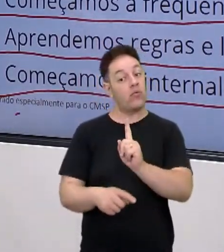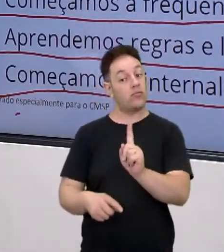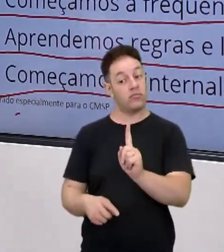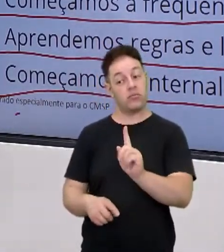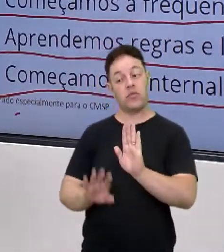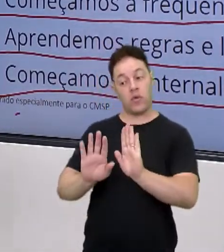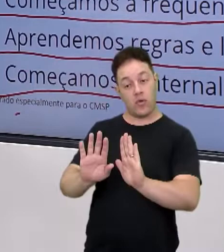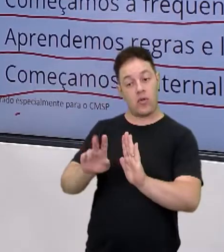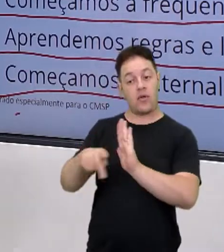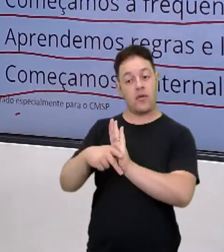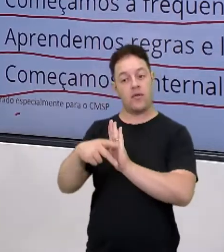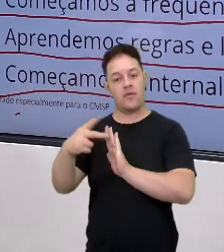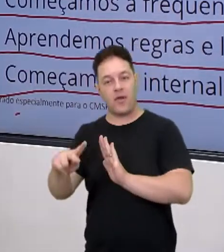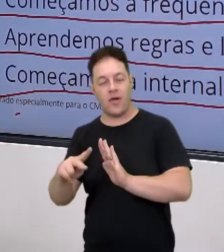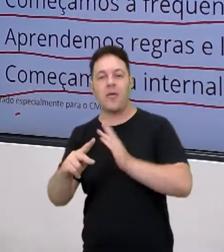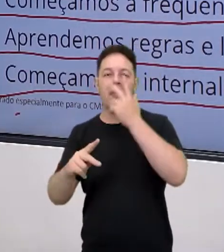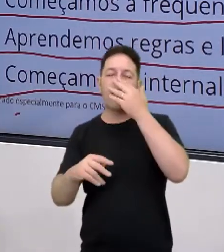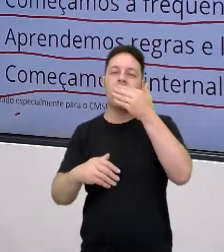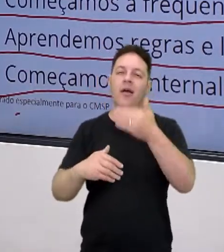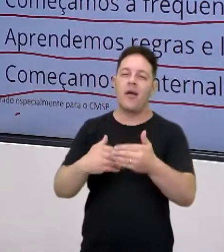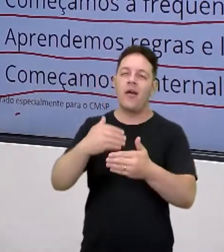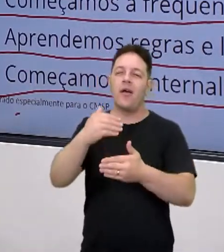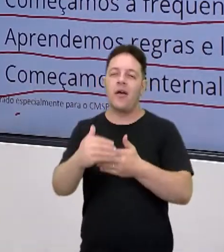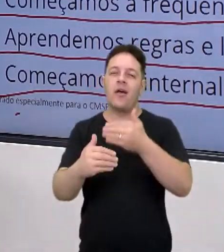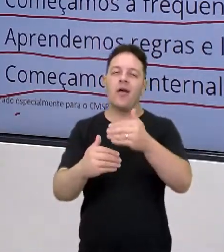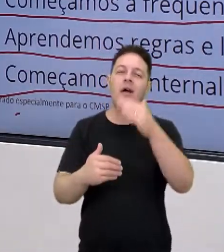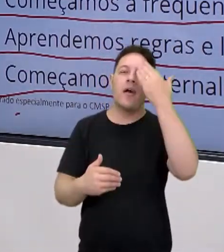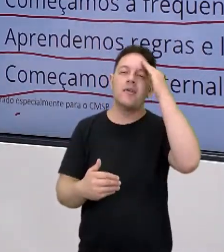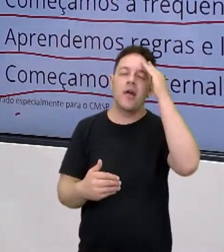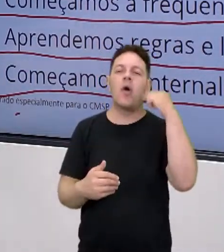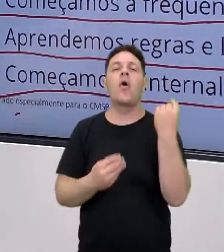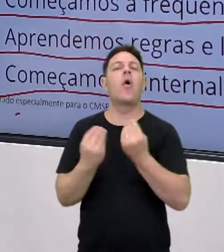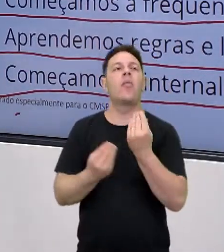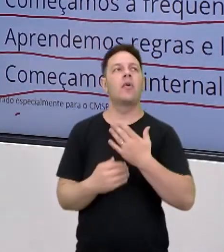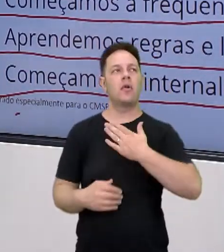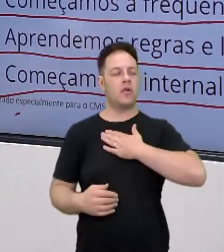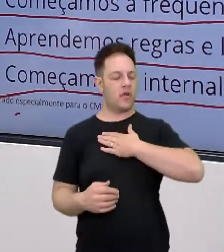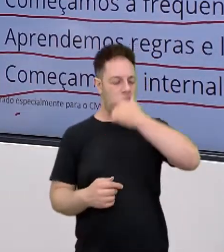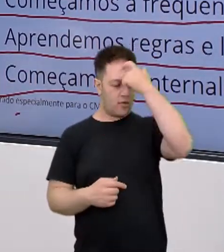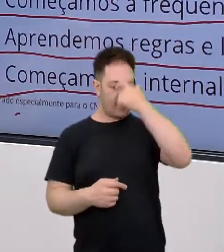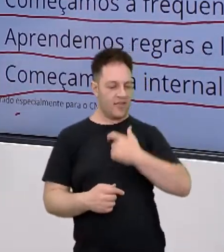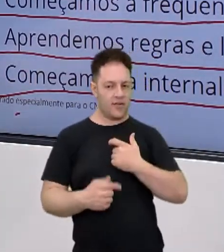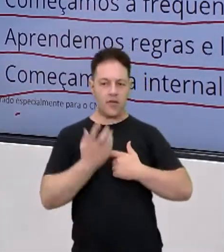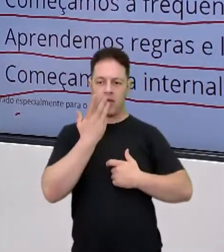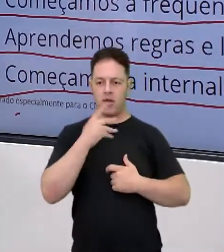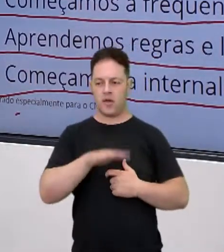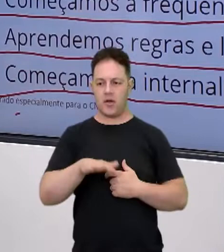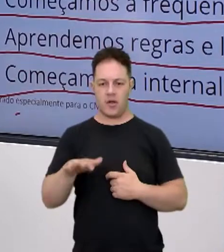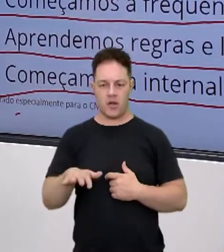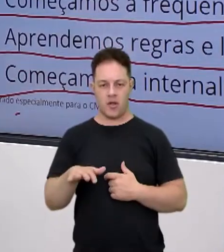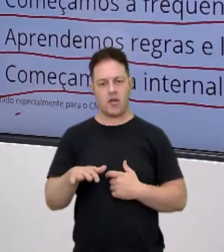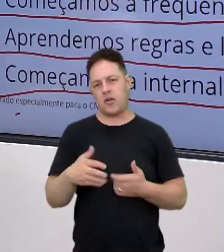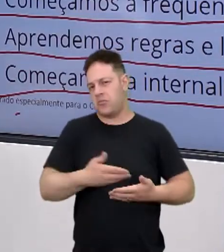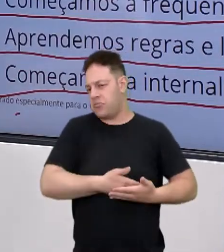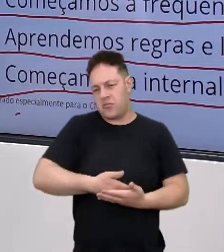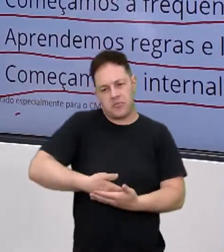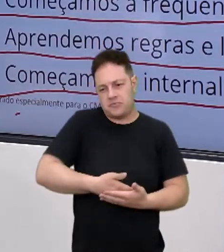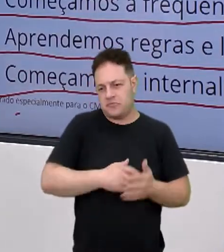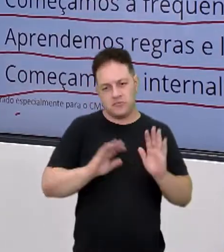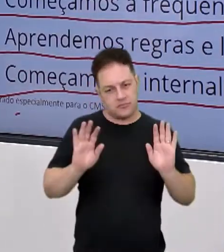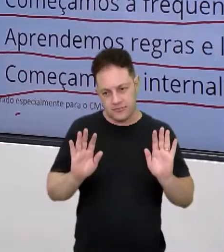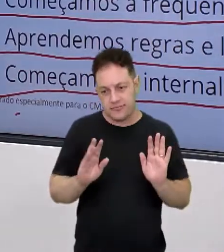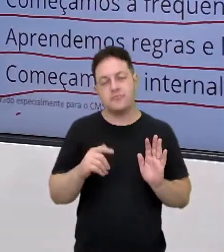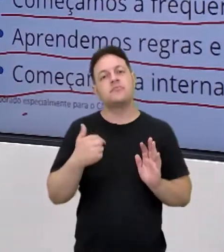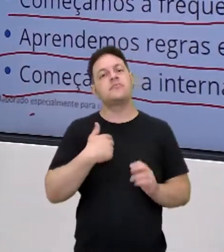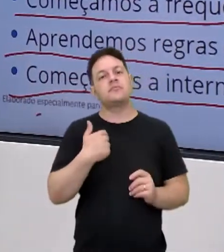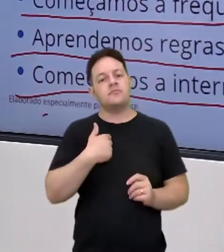a gente começa a entender como funciona essa dinâmica de eu, enquanto criança, bebê, enfim, como